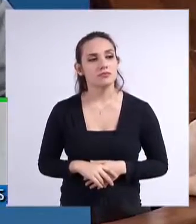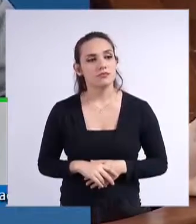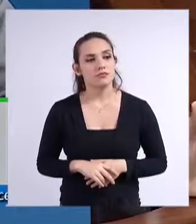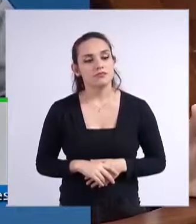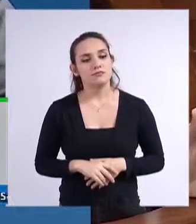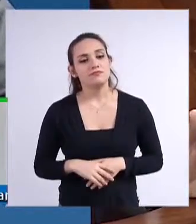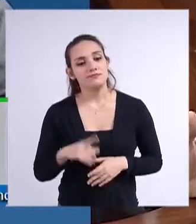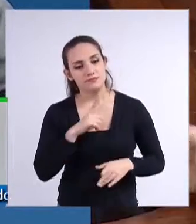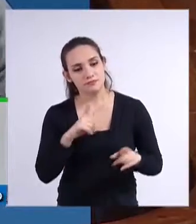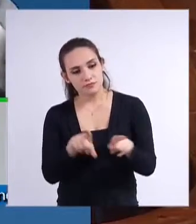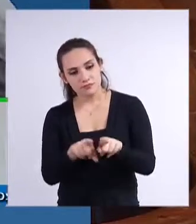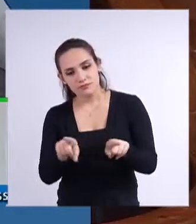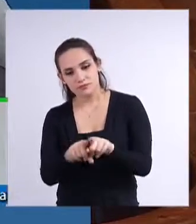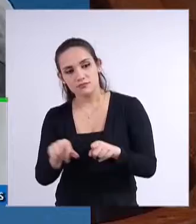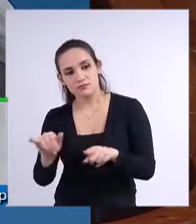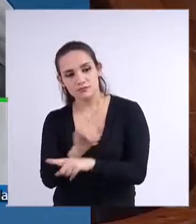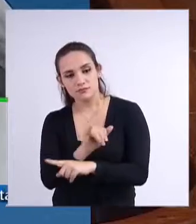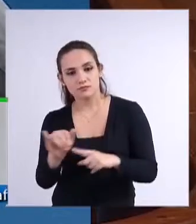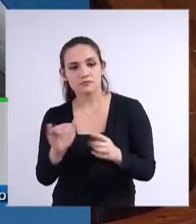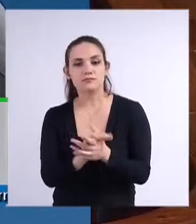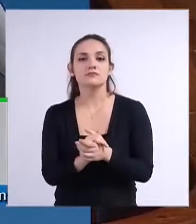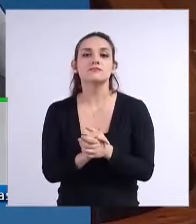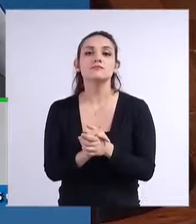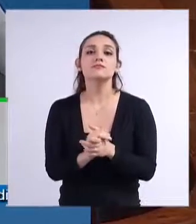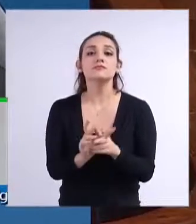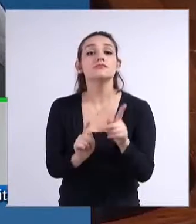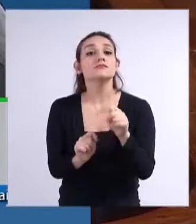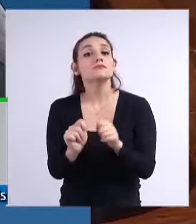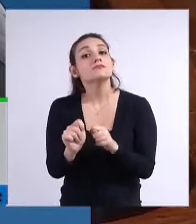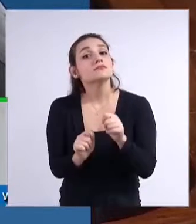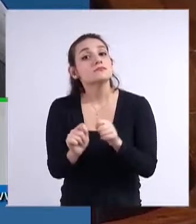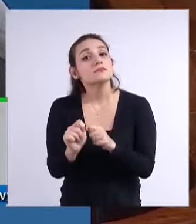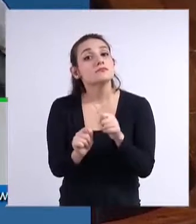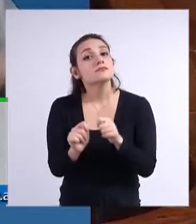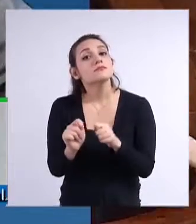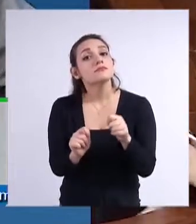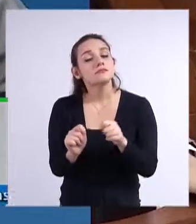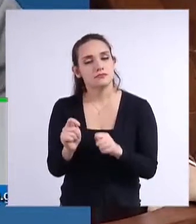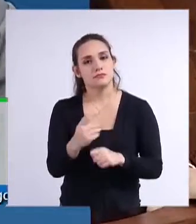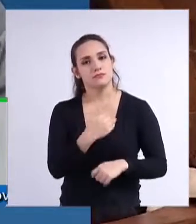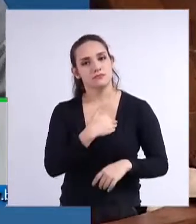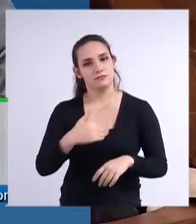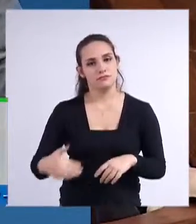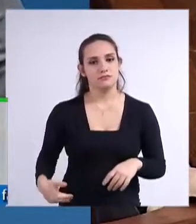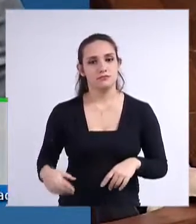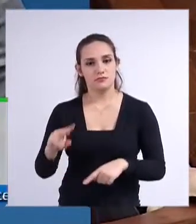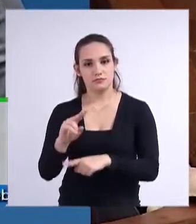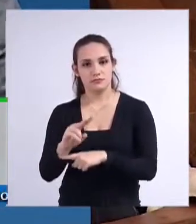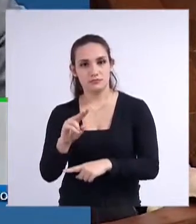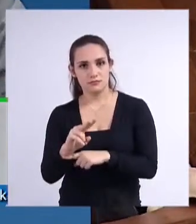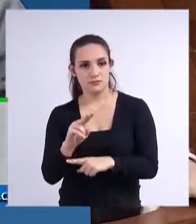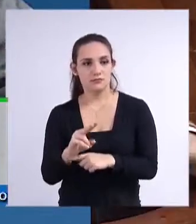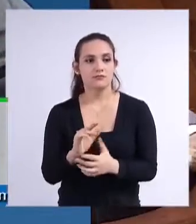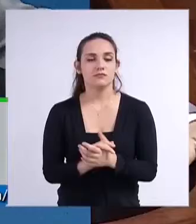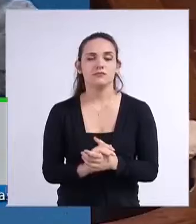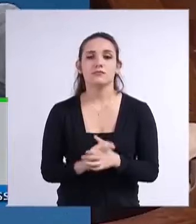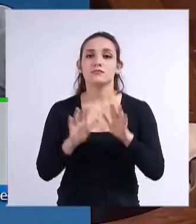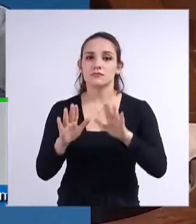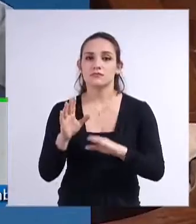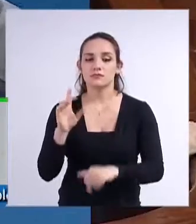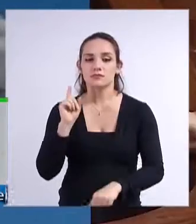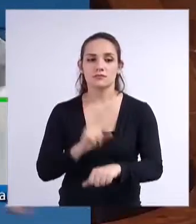estratégia passa pelo controle do Estado, e na legislatura